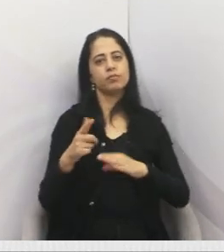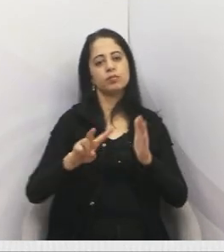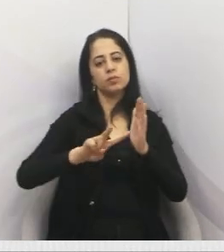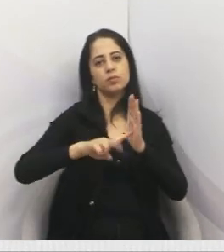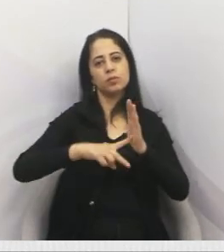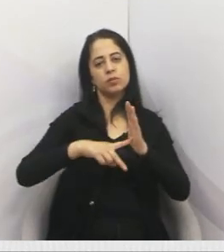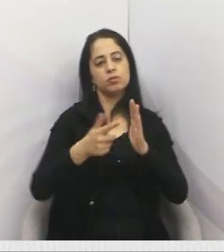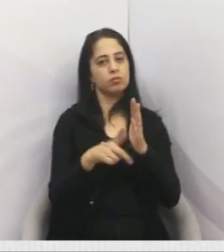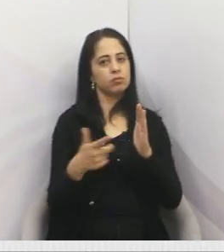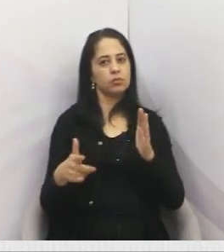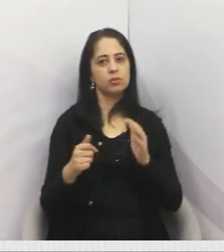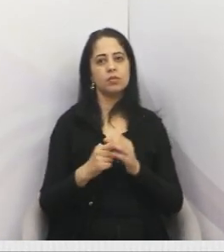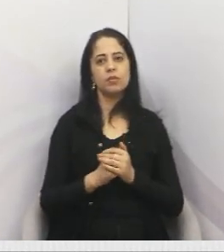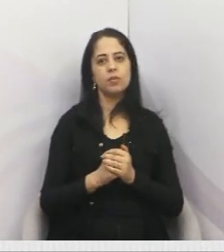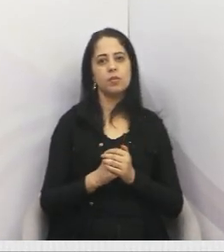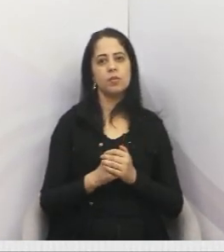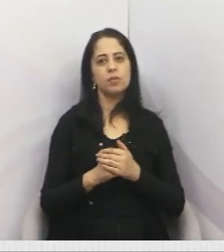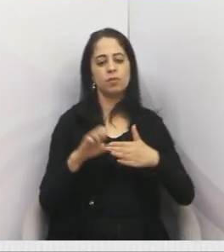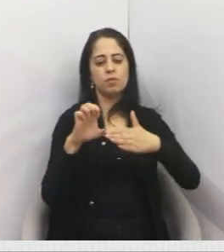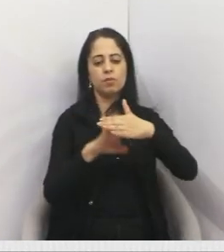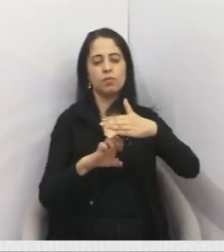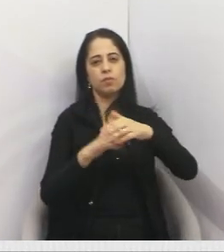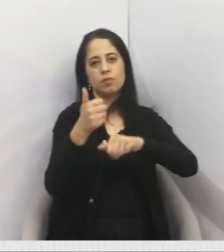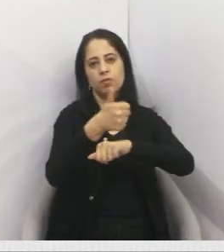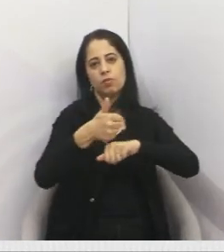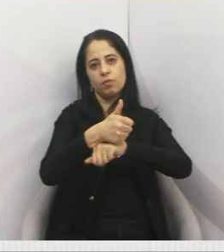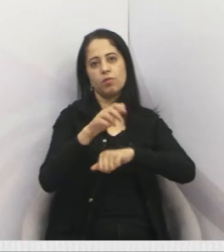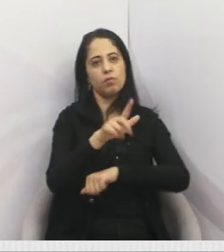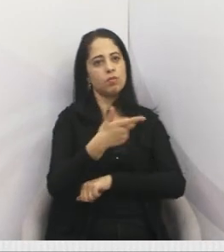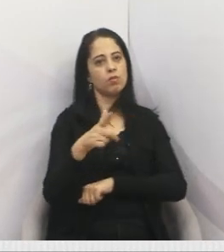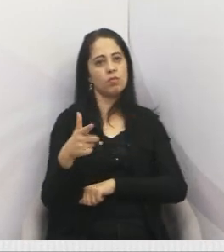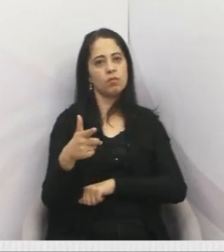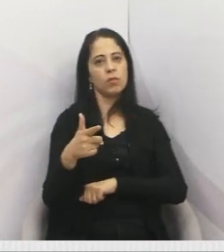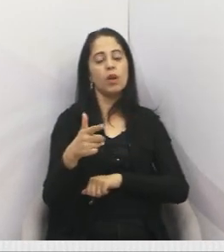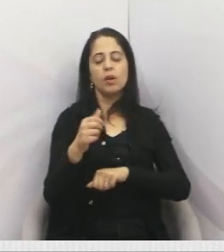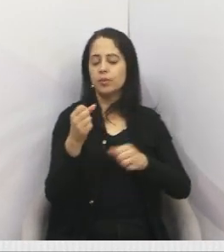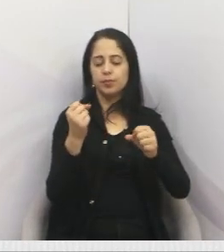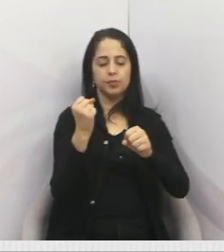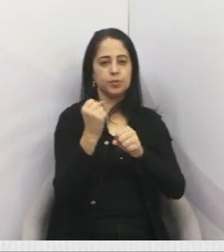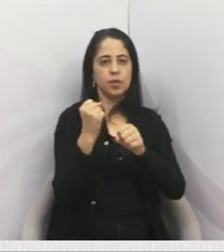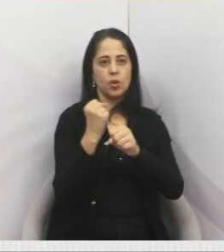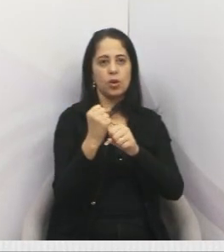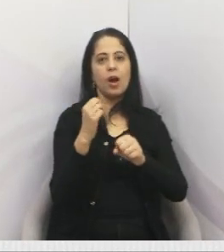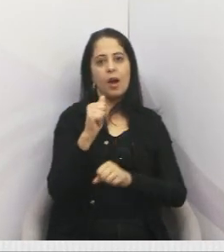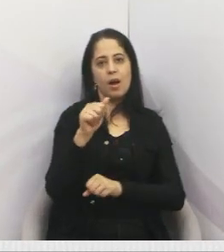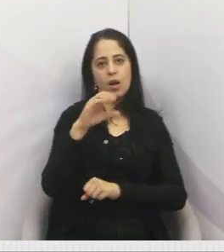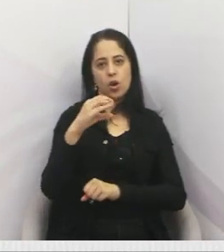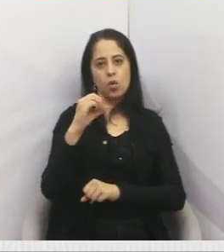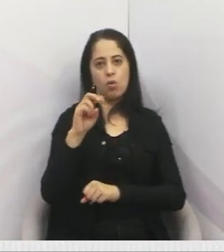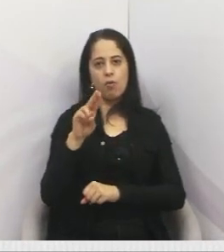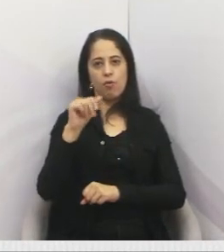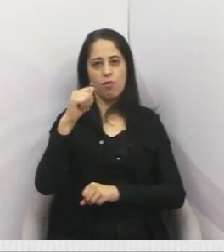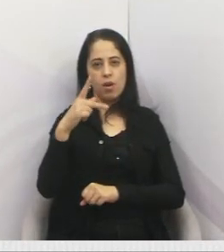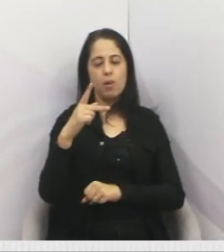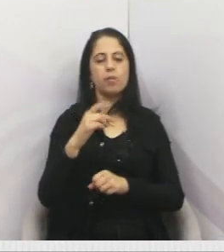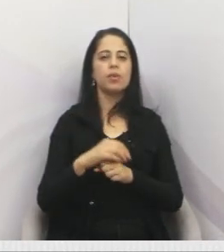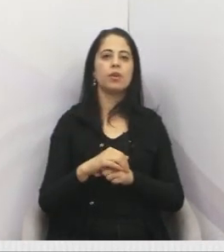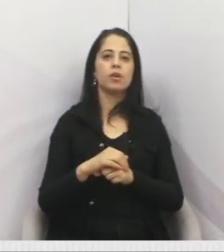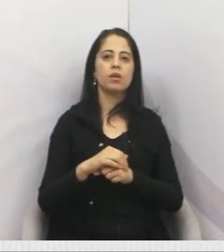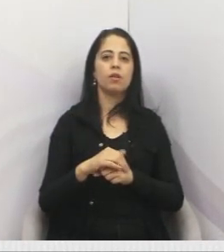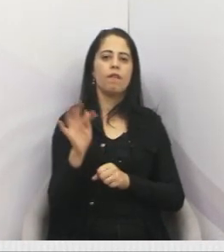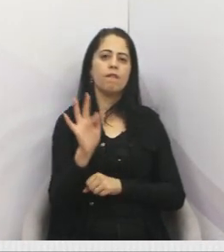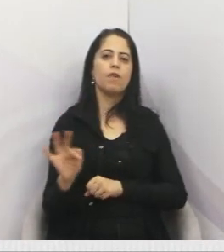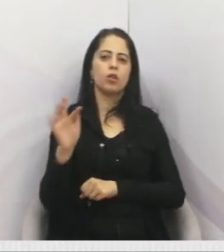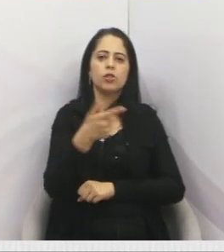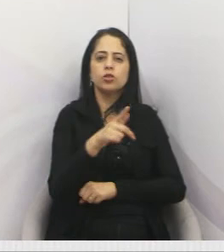classe sindical em branco, empresas ou entidades profissionais, Associação das Construtoras do Vale do Paraíba, Convap, entidades acadêmicas